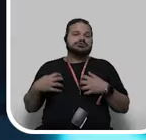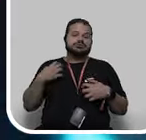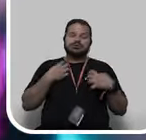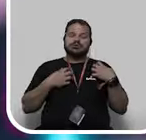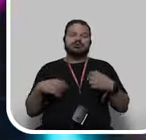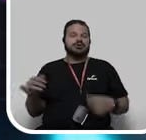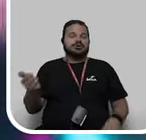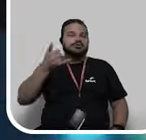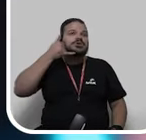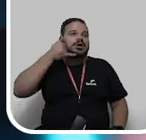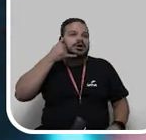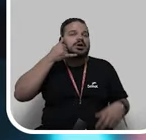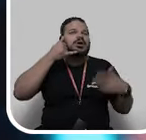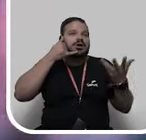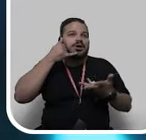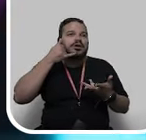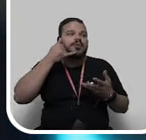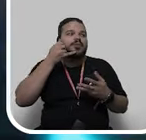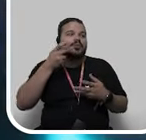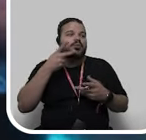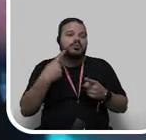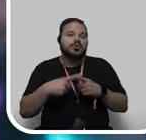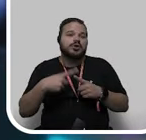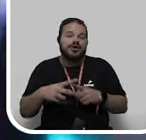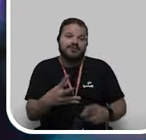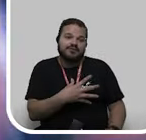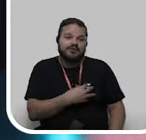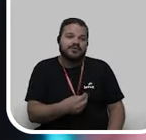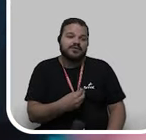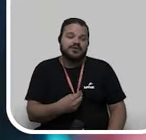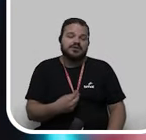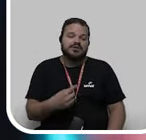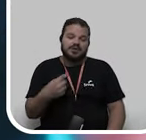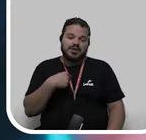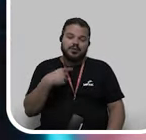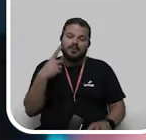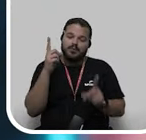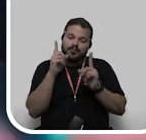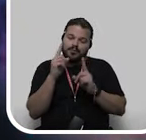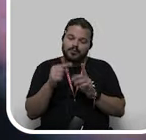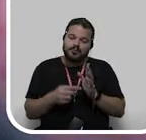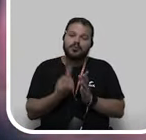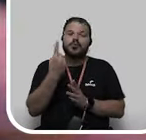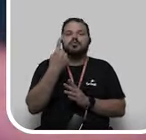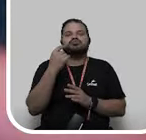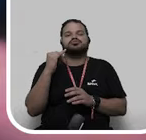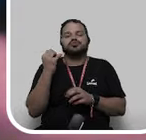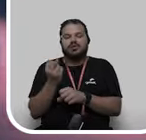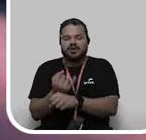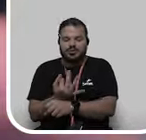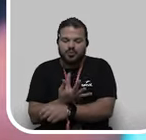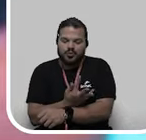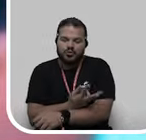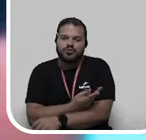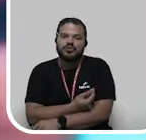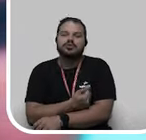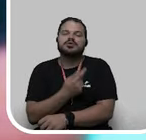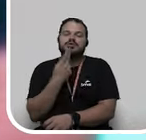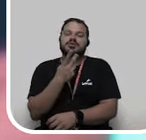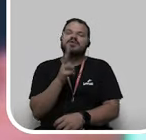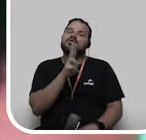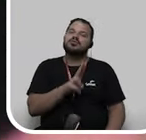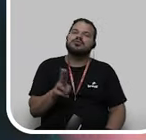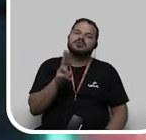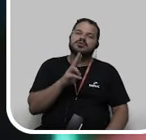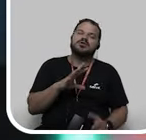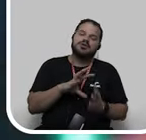um telefone, porque é a cria dela, é o fator emocional. E o criminoso, ele pega essas nuances, ele vai usar dados...